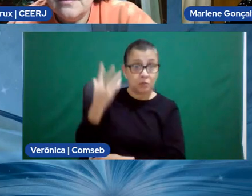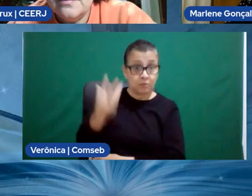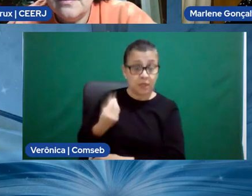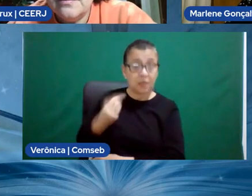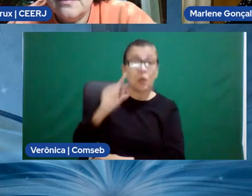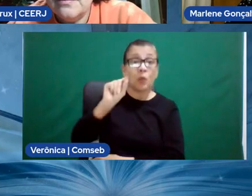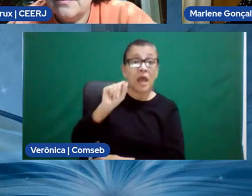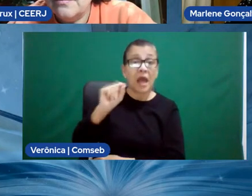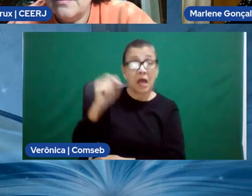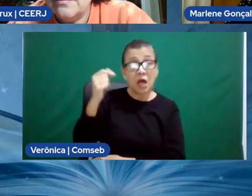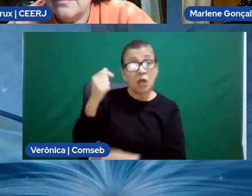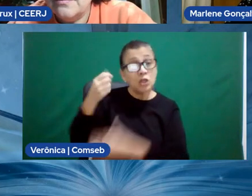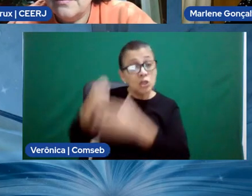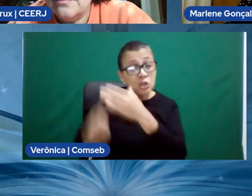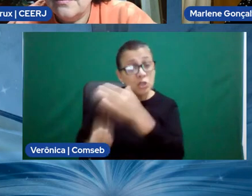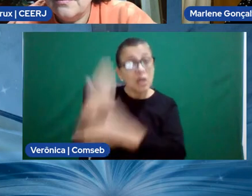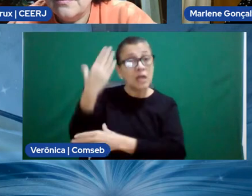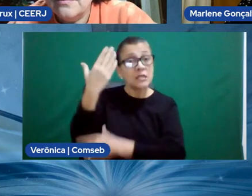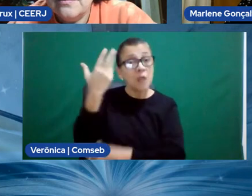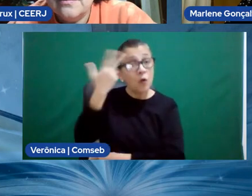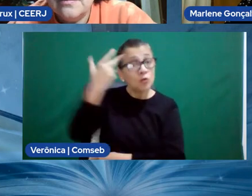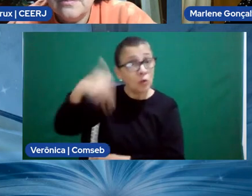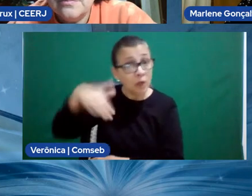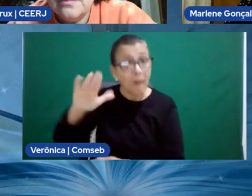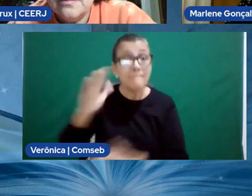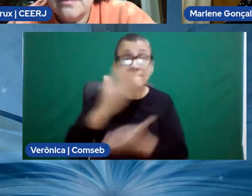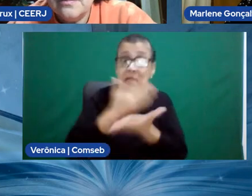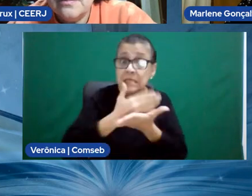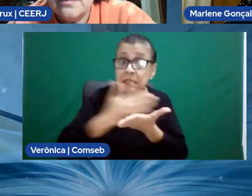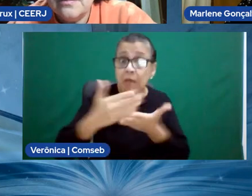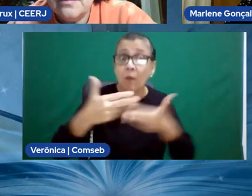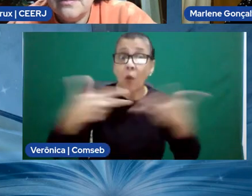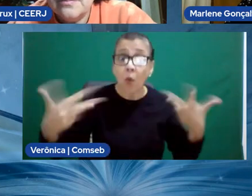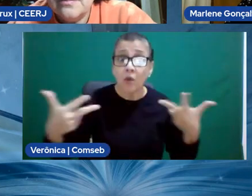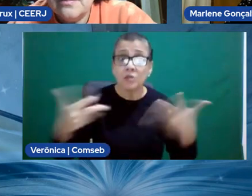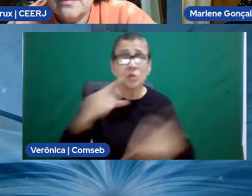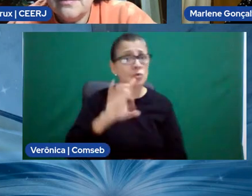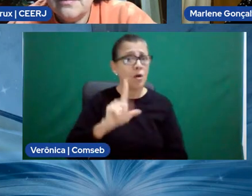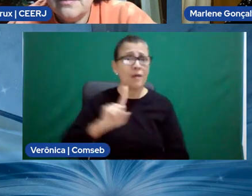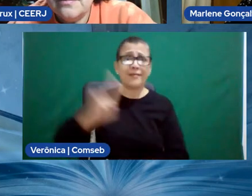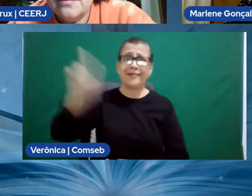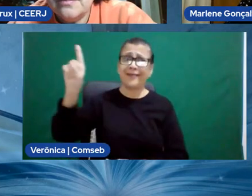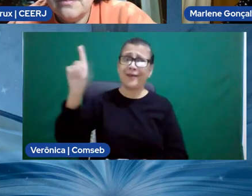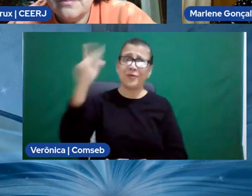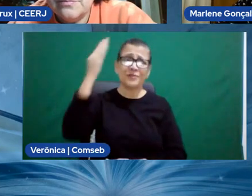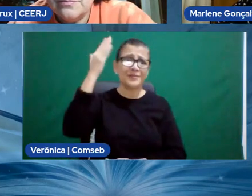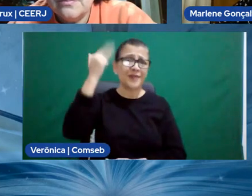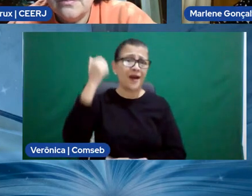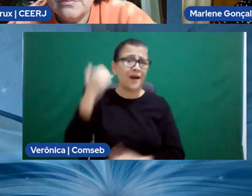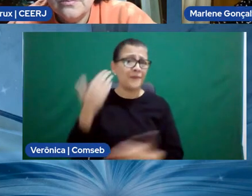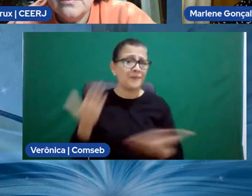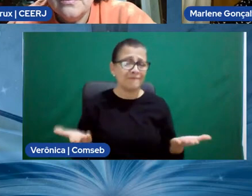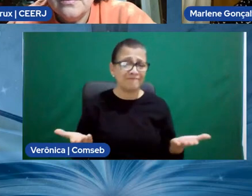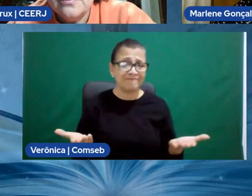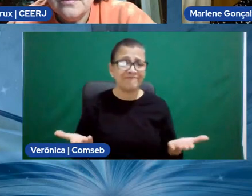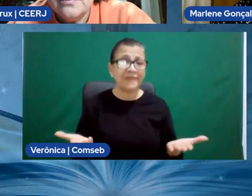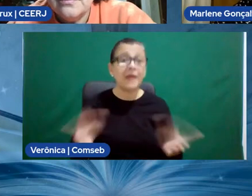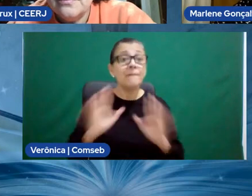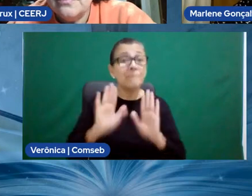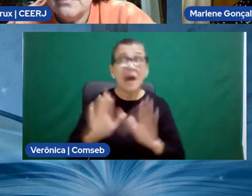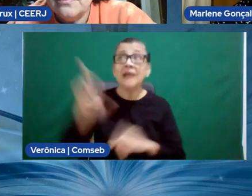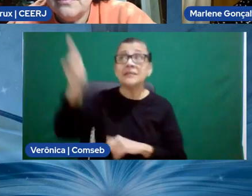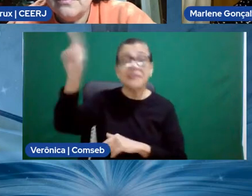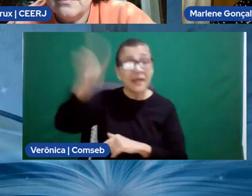sentido. É que o princípio das coisas, só Deus sabe. Agora, eles nos deu